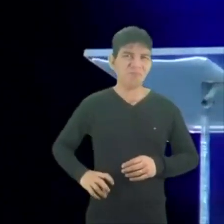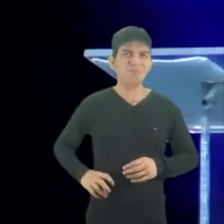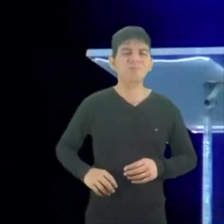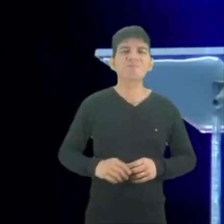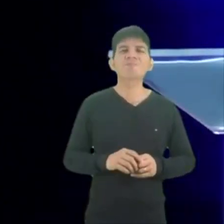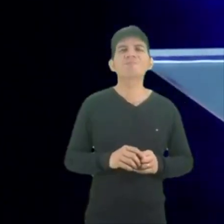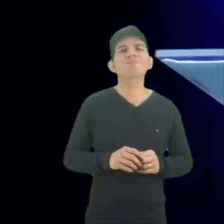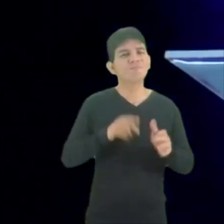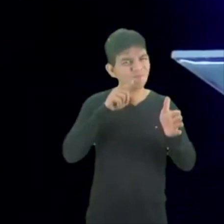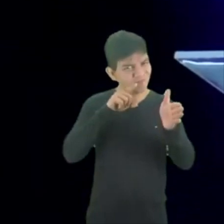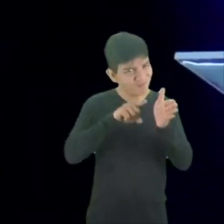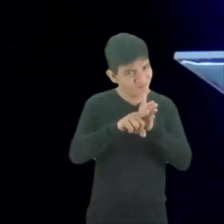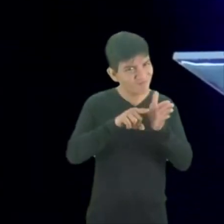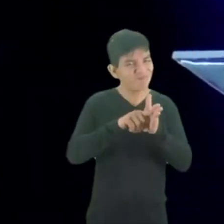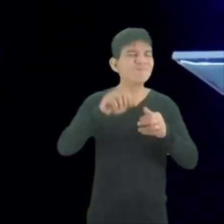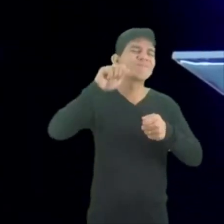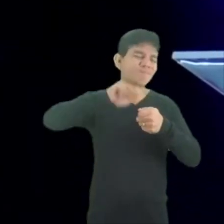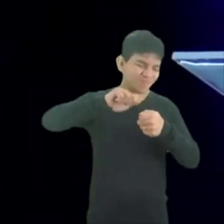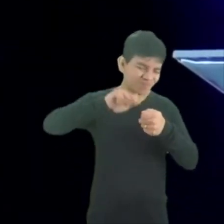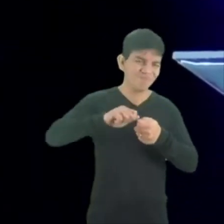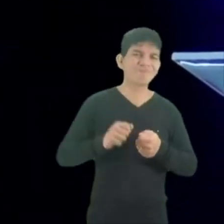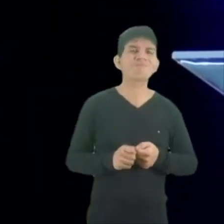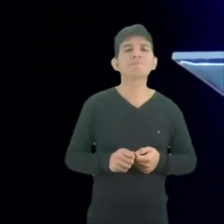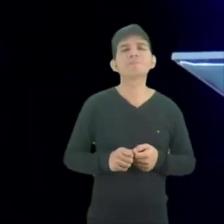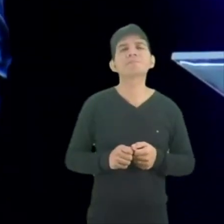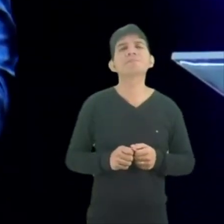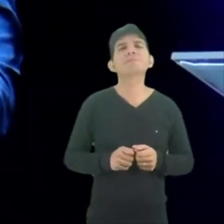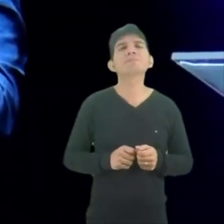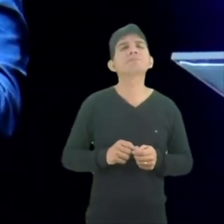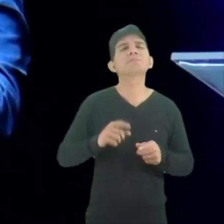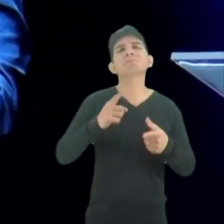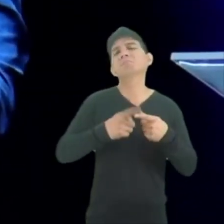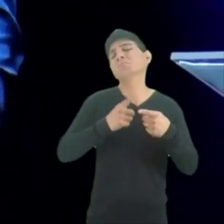ainda estão fazendo, porque nós ainda estamos aí com esse